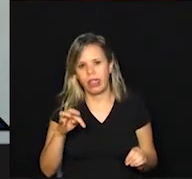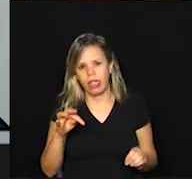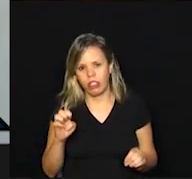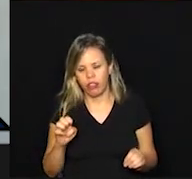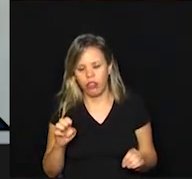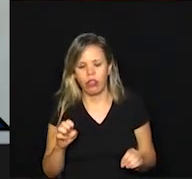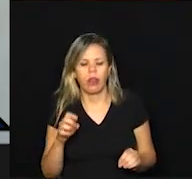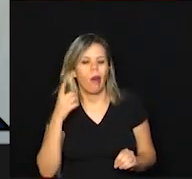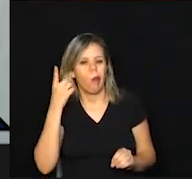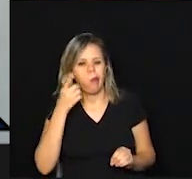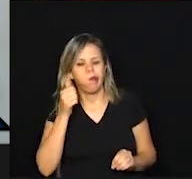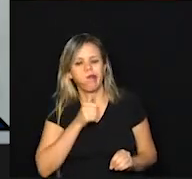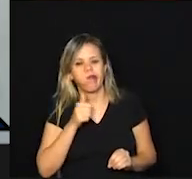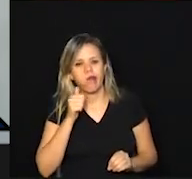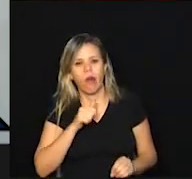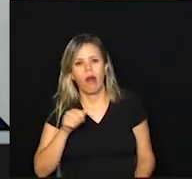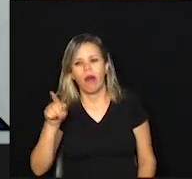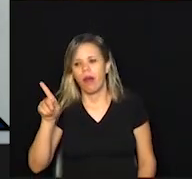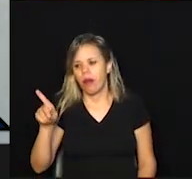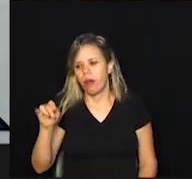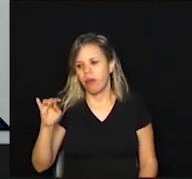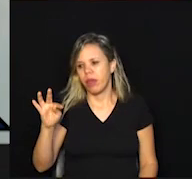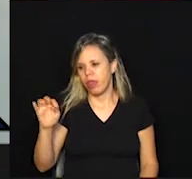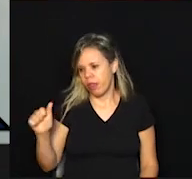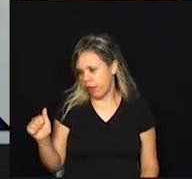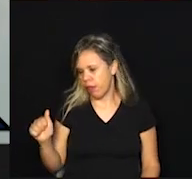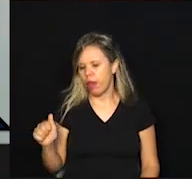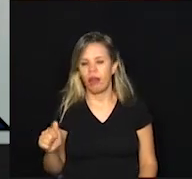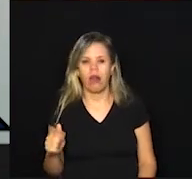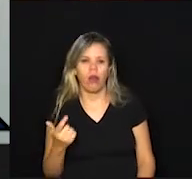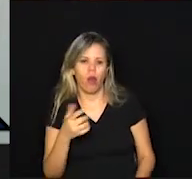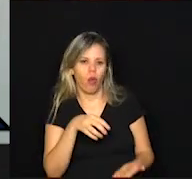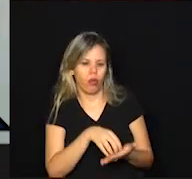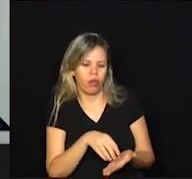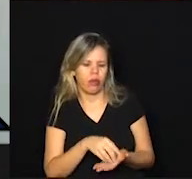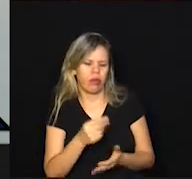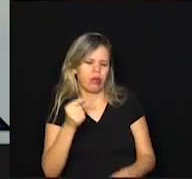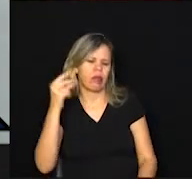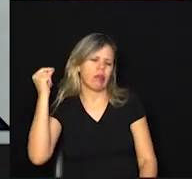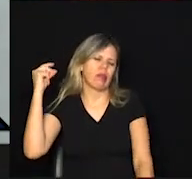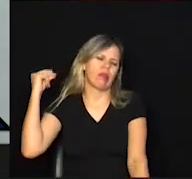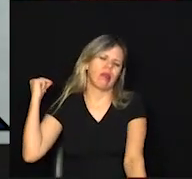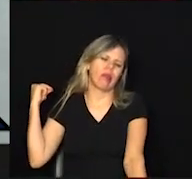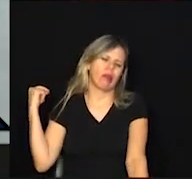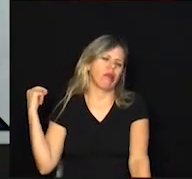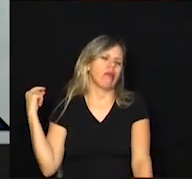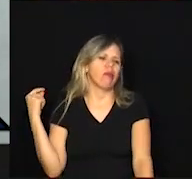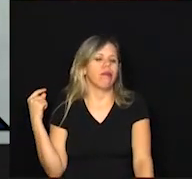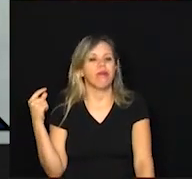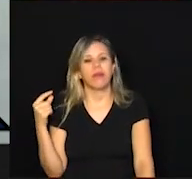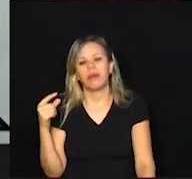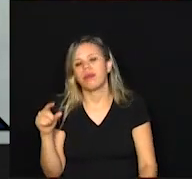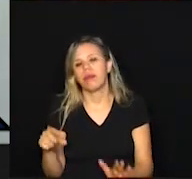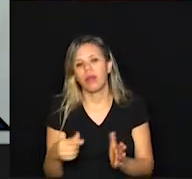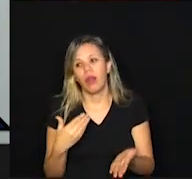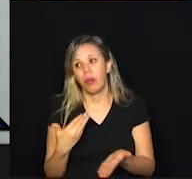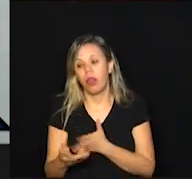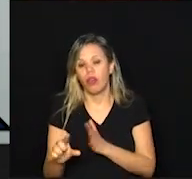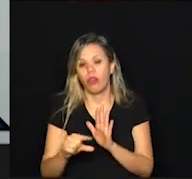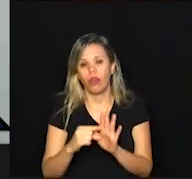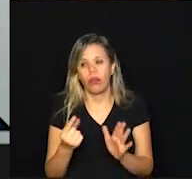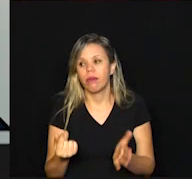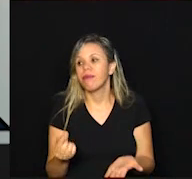foi a deputado apertar que conquistou uma Emenda lá para o baú e faz tempo Ah e ainda foi perdida